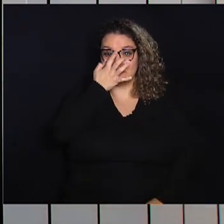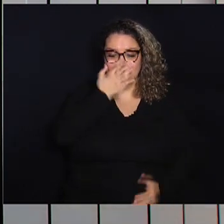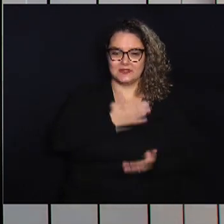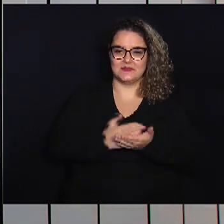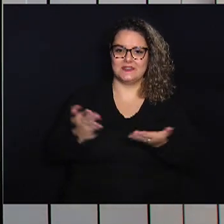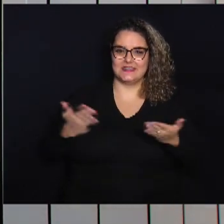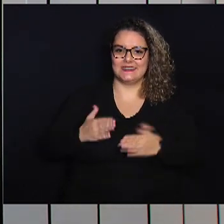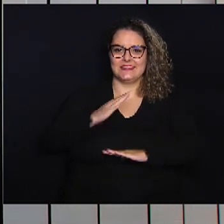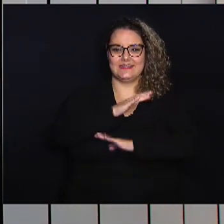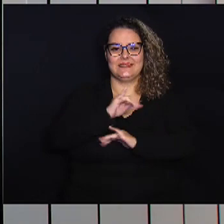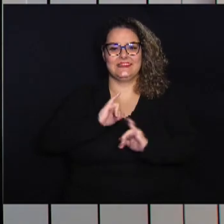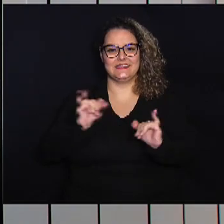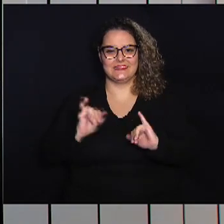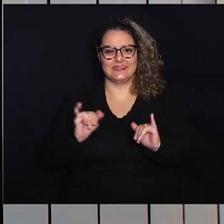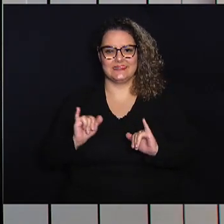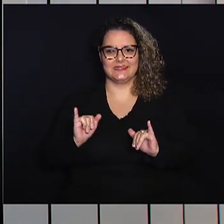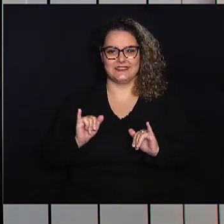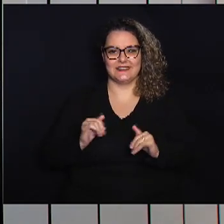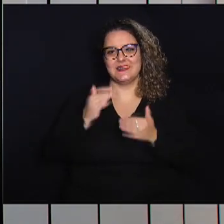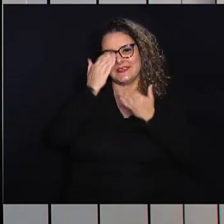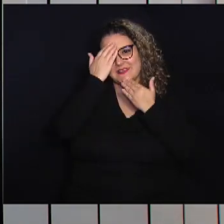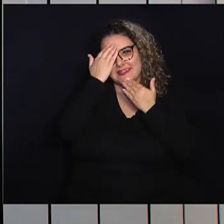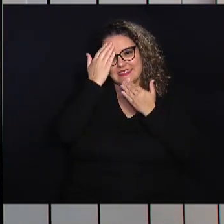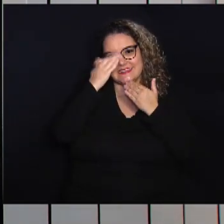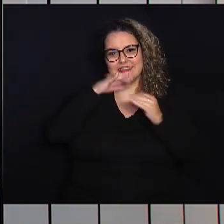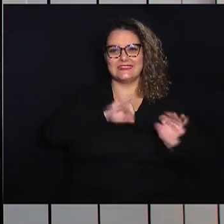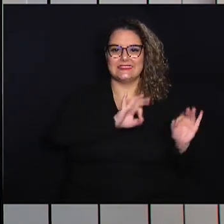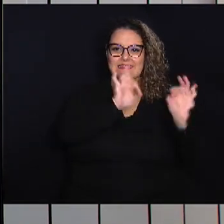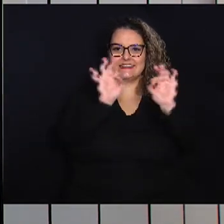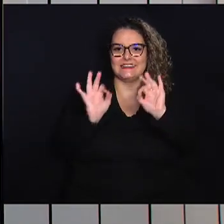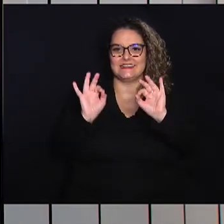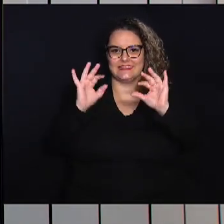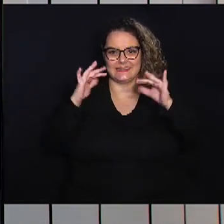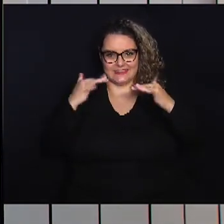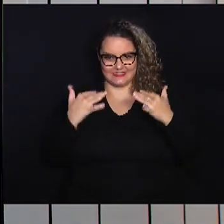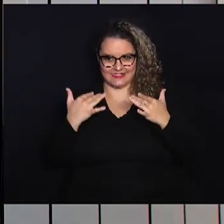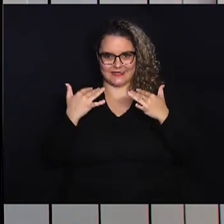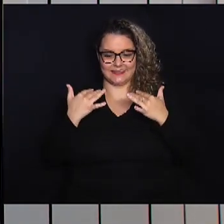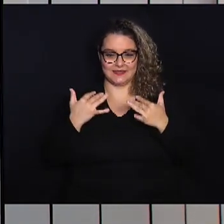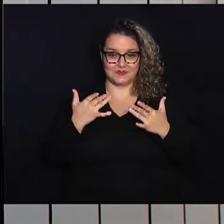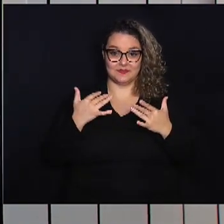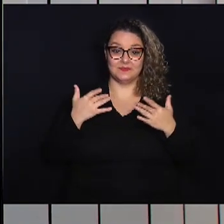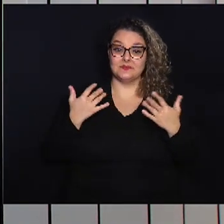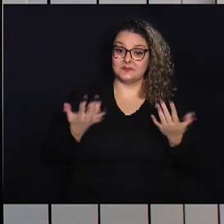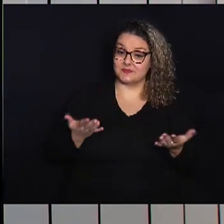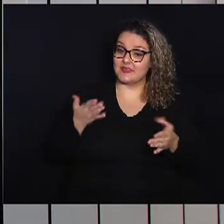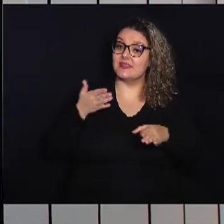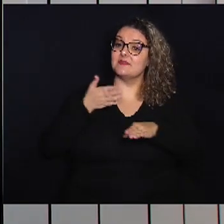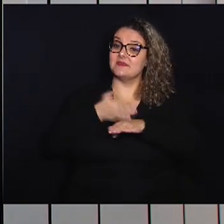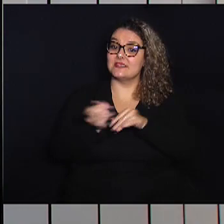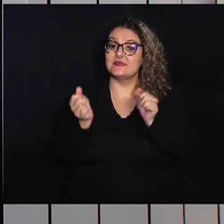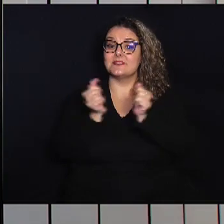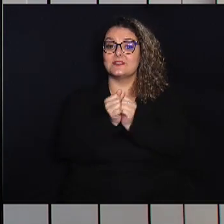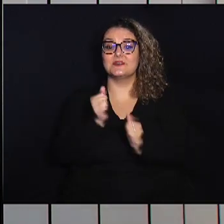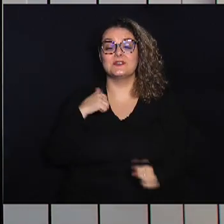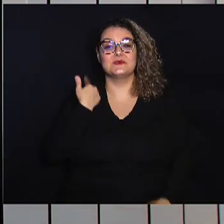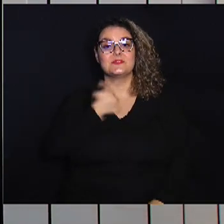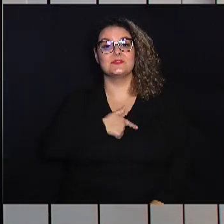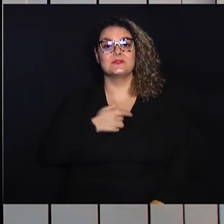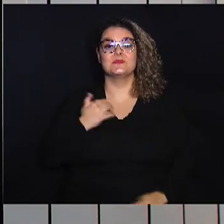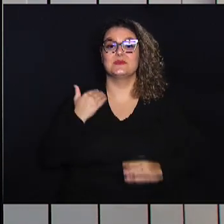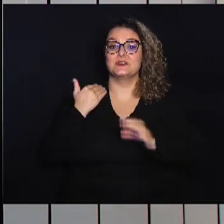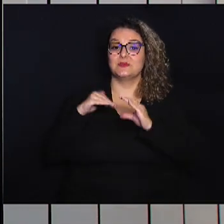agora o Jornal Câmara Notícia. Muito obrigado pela sua companhia, pela sua audiência e participe. Mande a